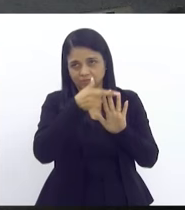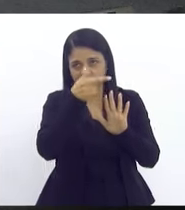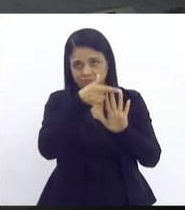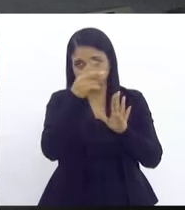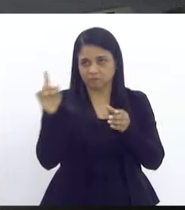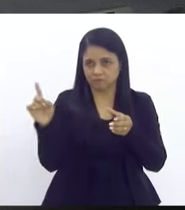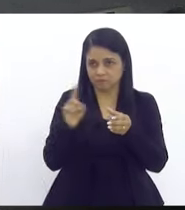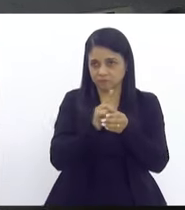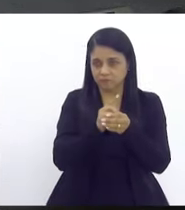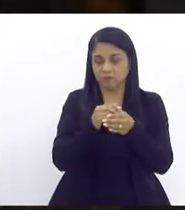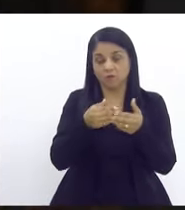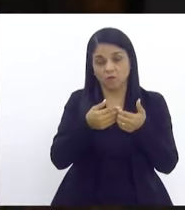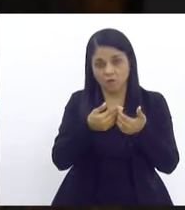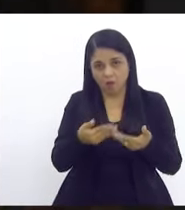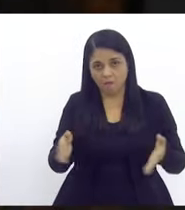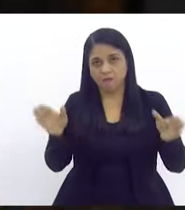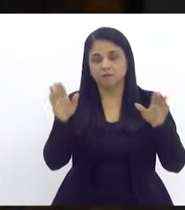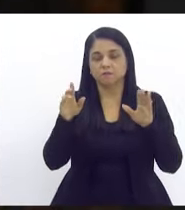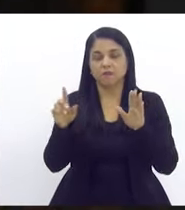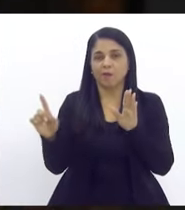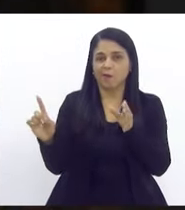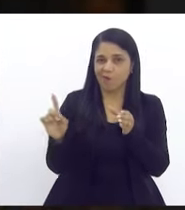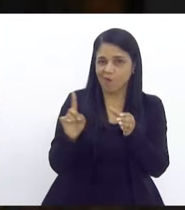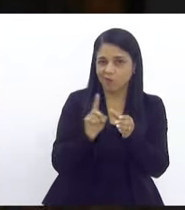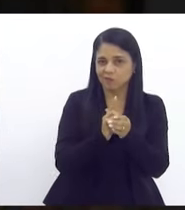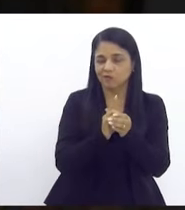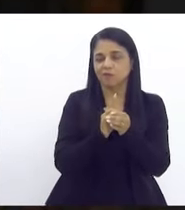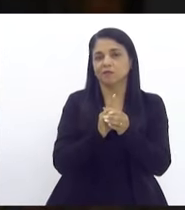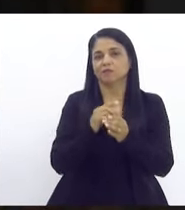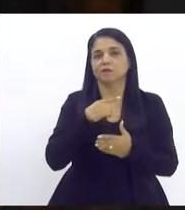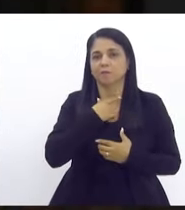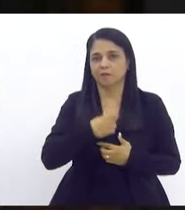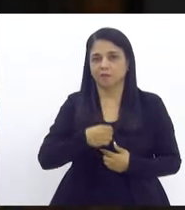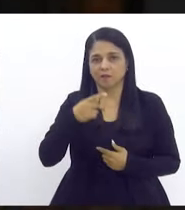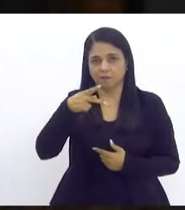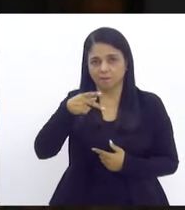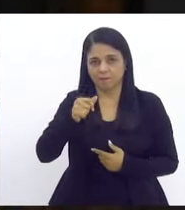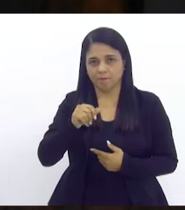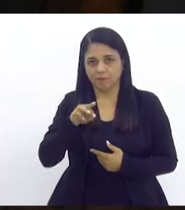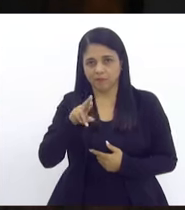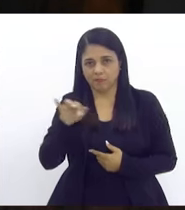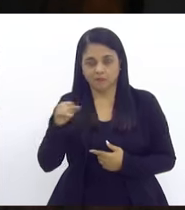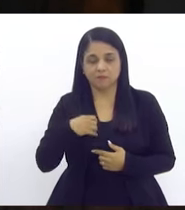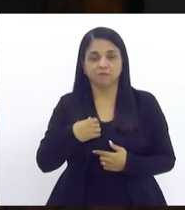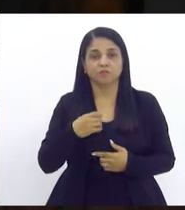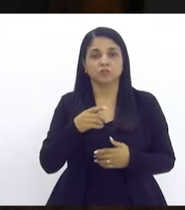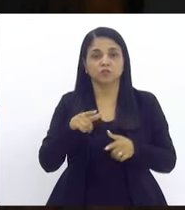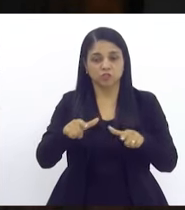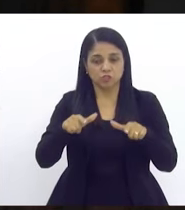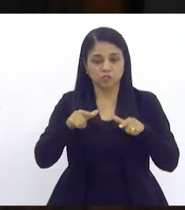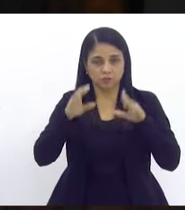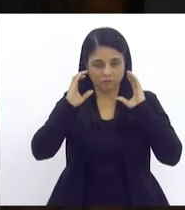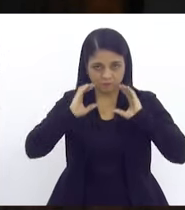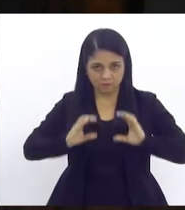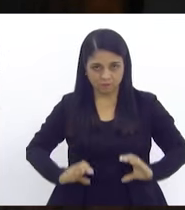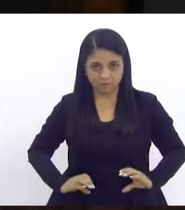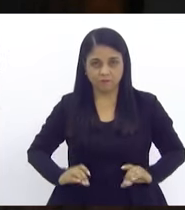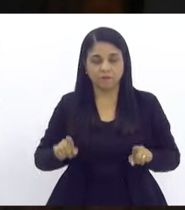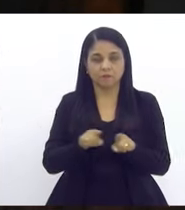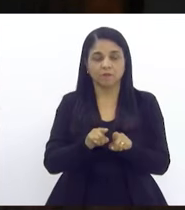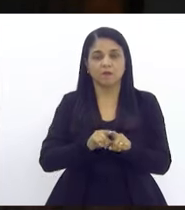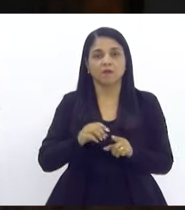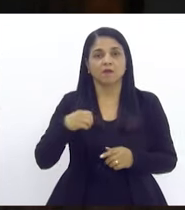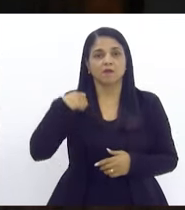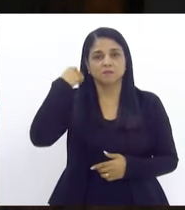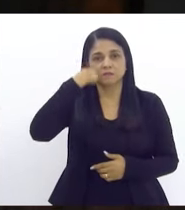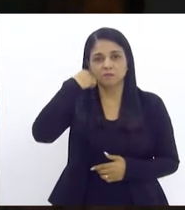Também abri a coautoria, além da doutora Patrícia, o título de cidadã à senadora Damares.